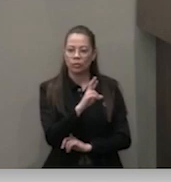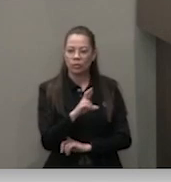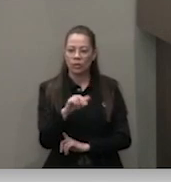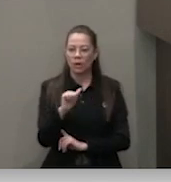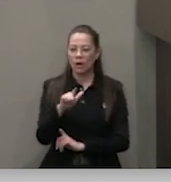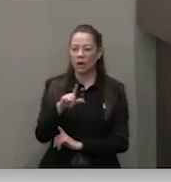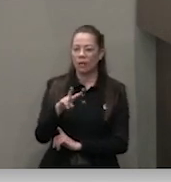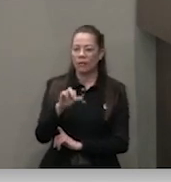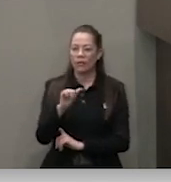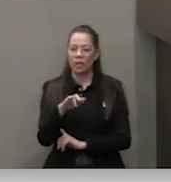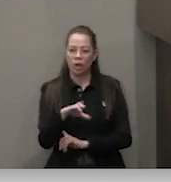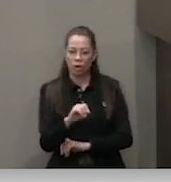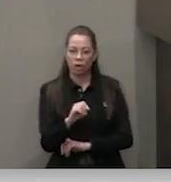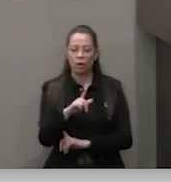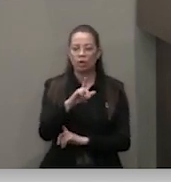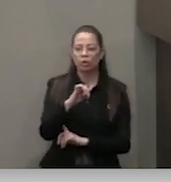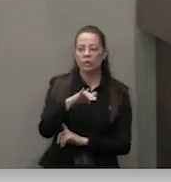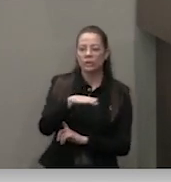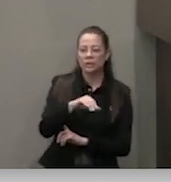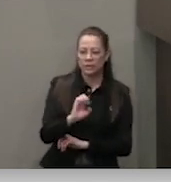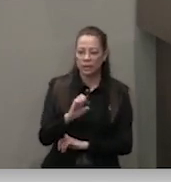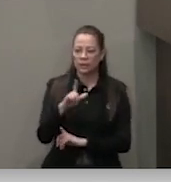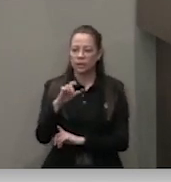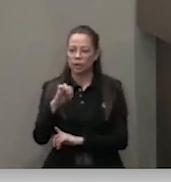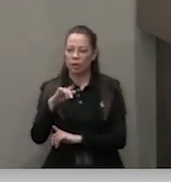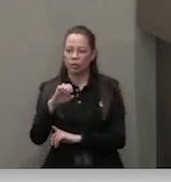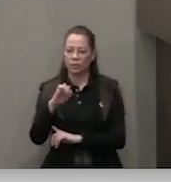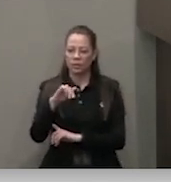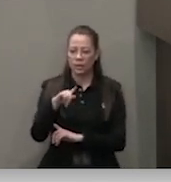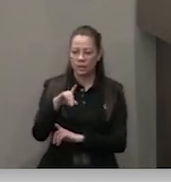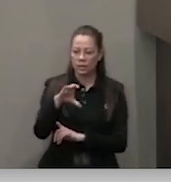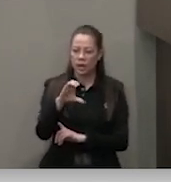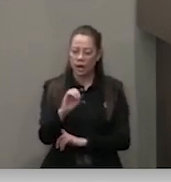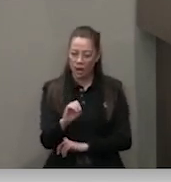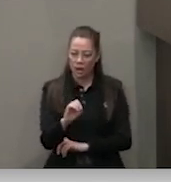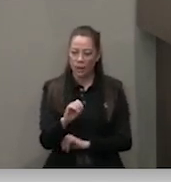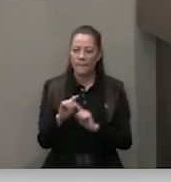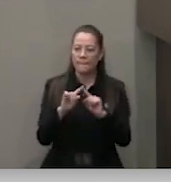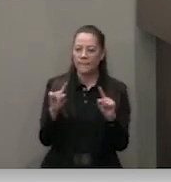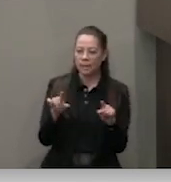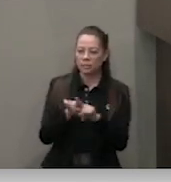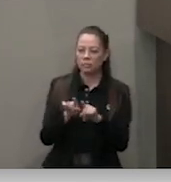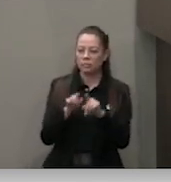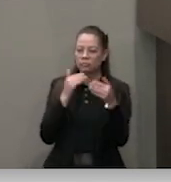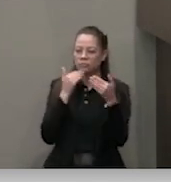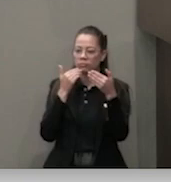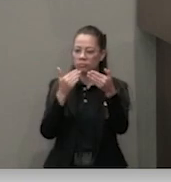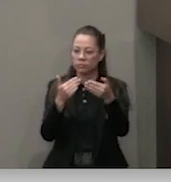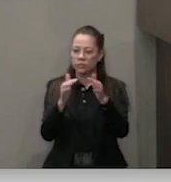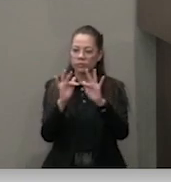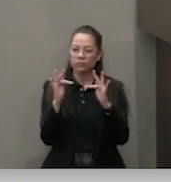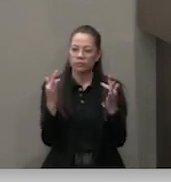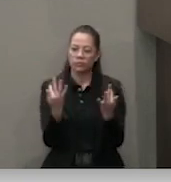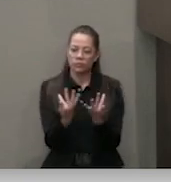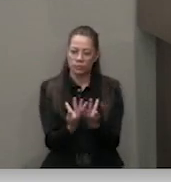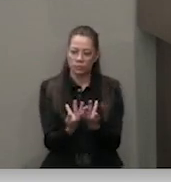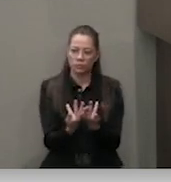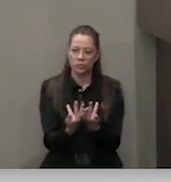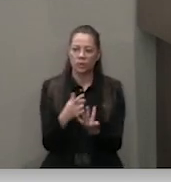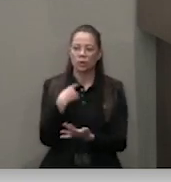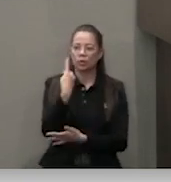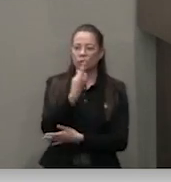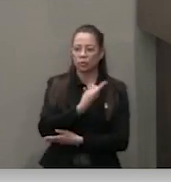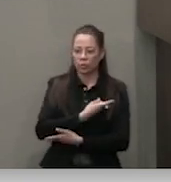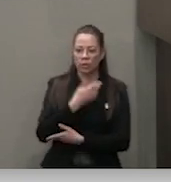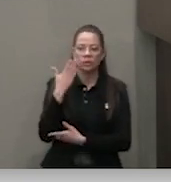Bona a Dra Luciane Maria Cola Dr Leonardo José Gil Barcelos mas agradecer também à famílias porque